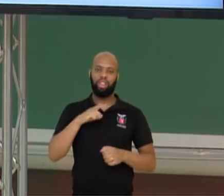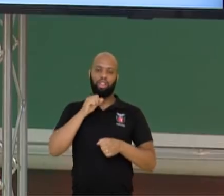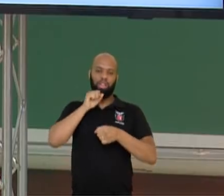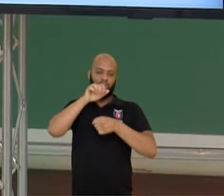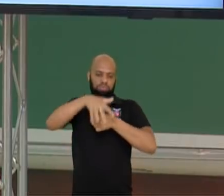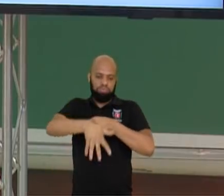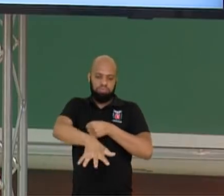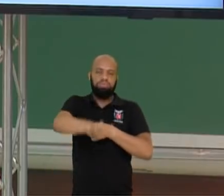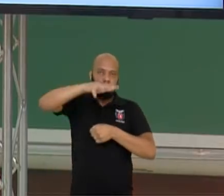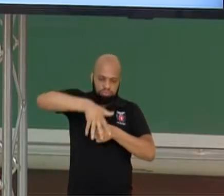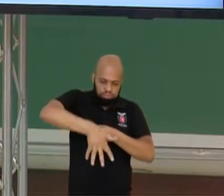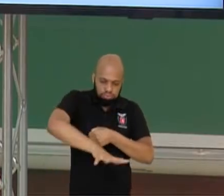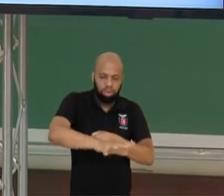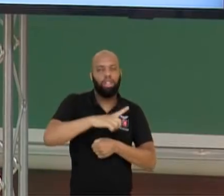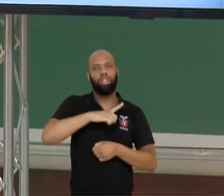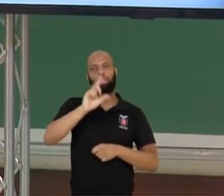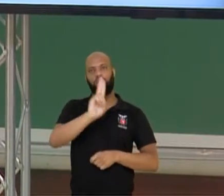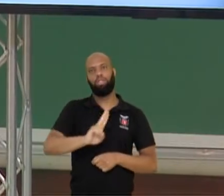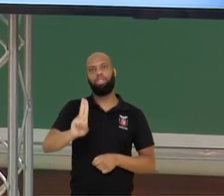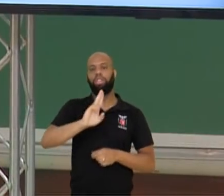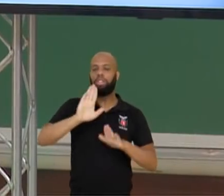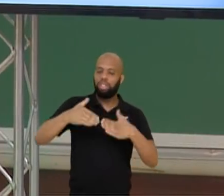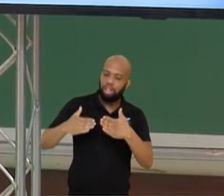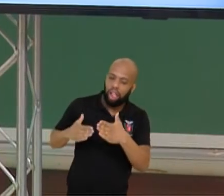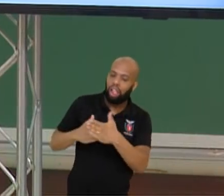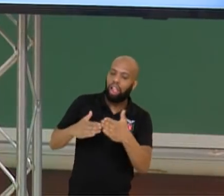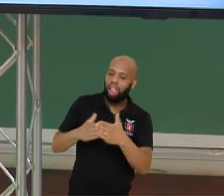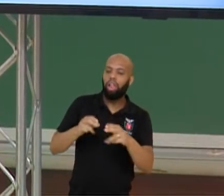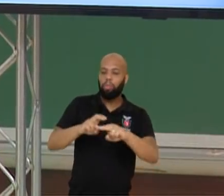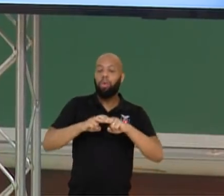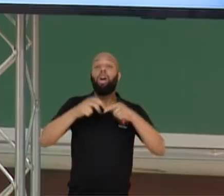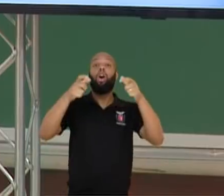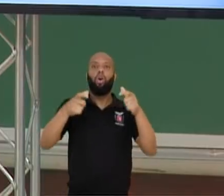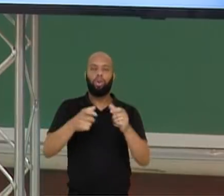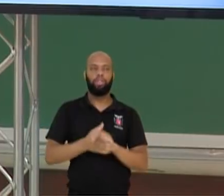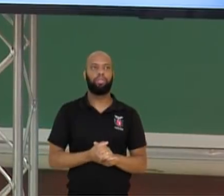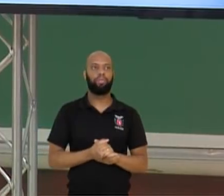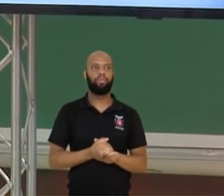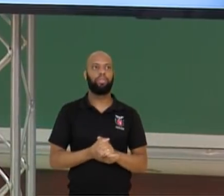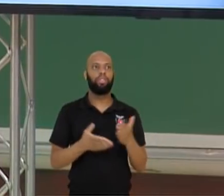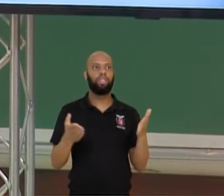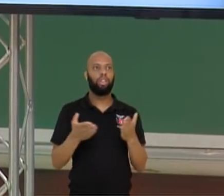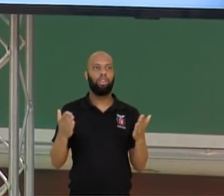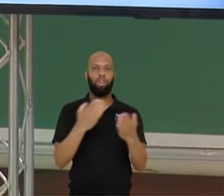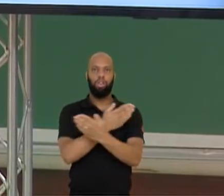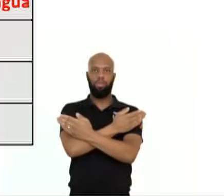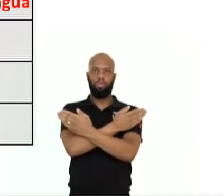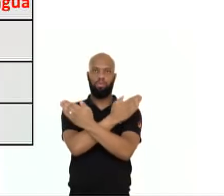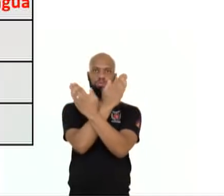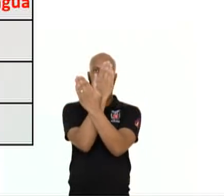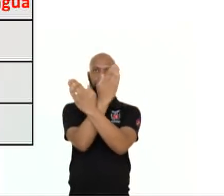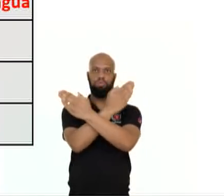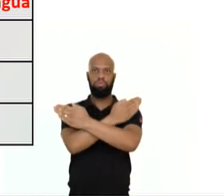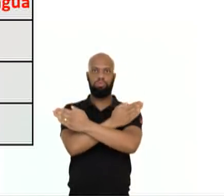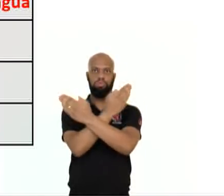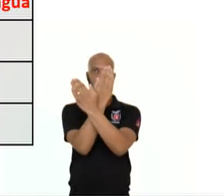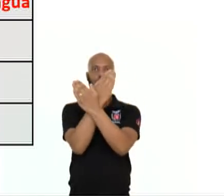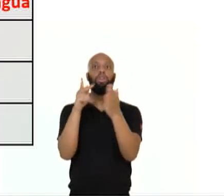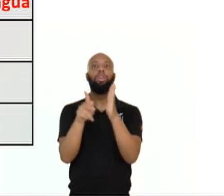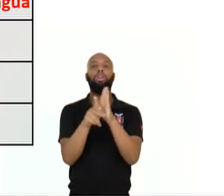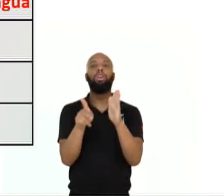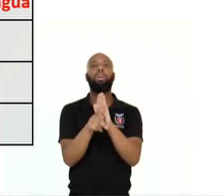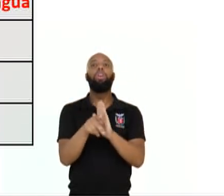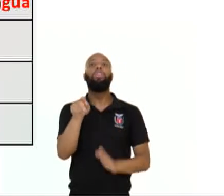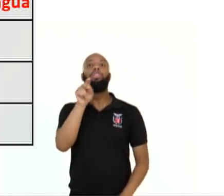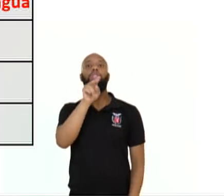onde tenha rios. Então, é limitado pela localização. Moinho de vento, também, ó, não é poluente e